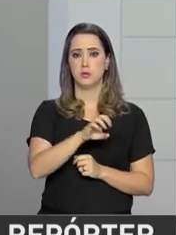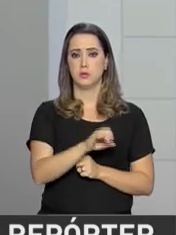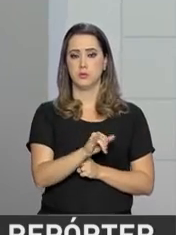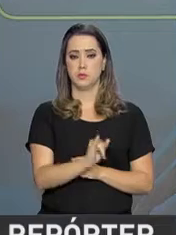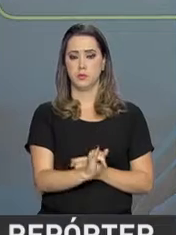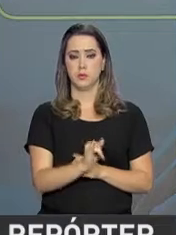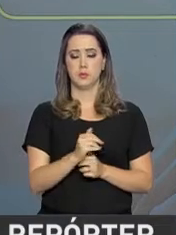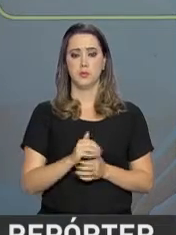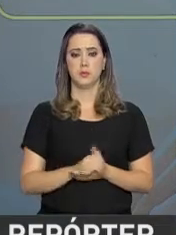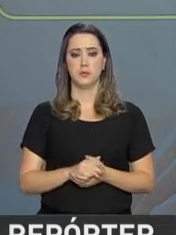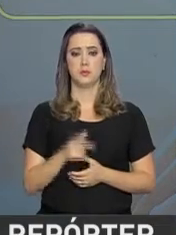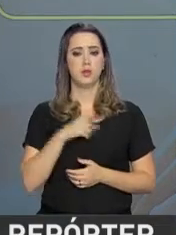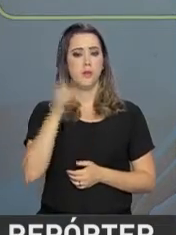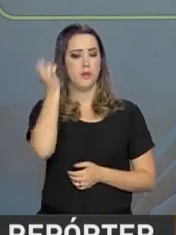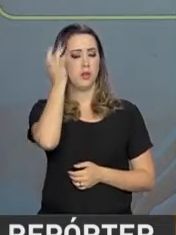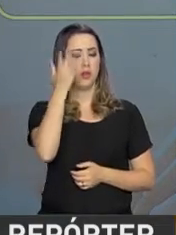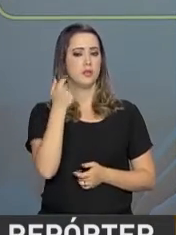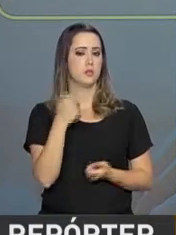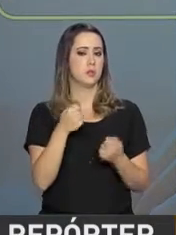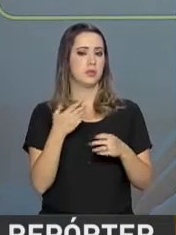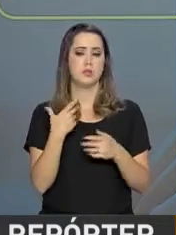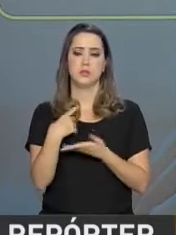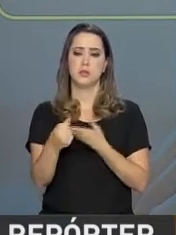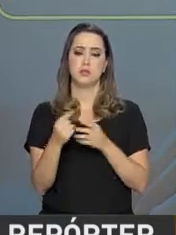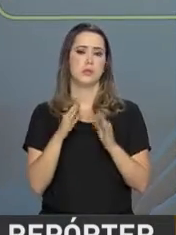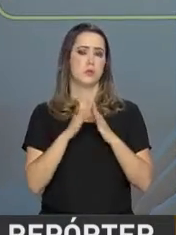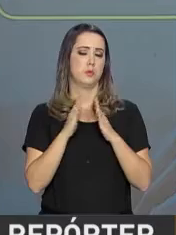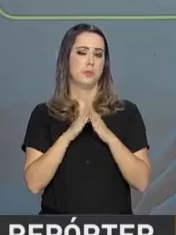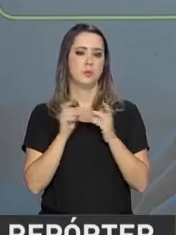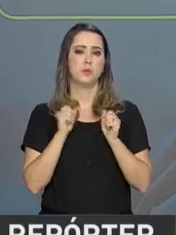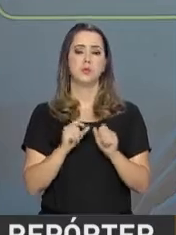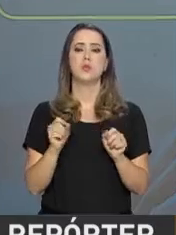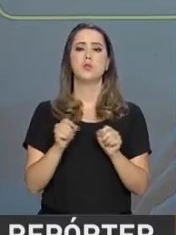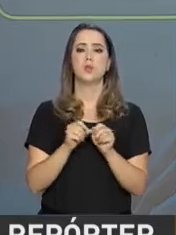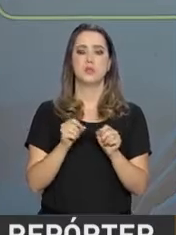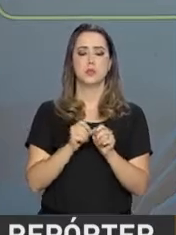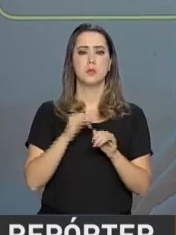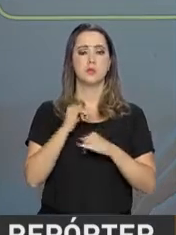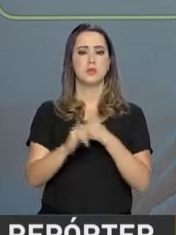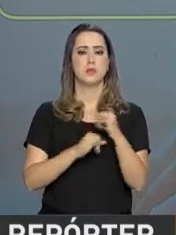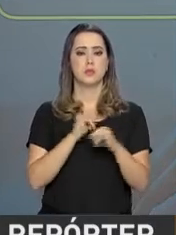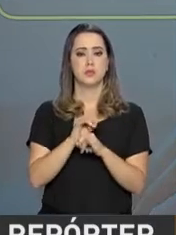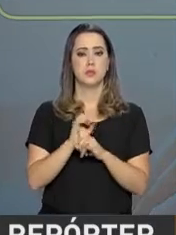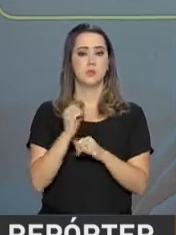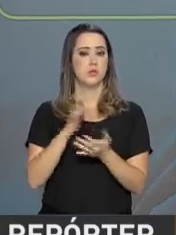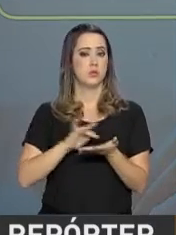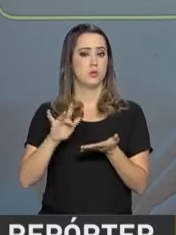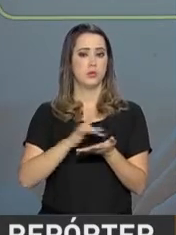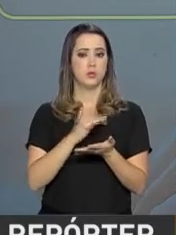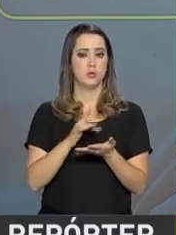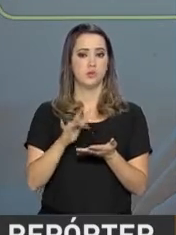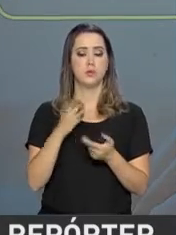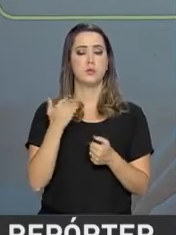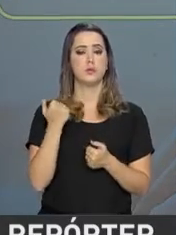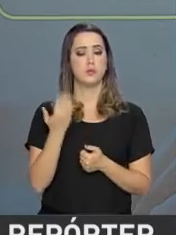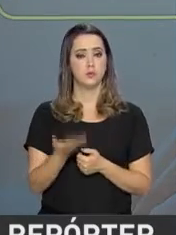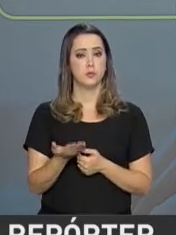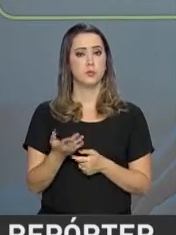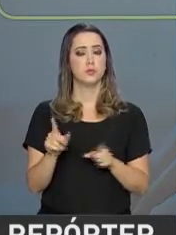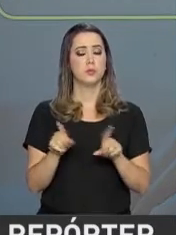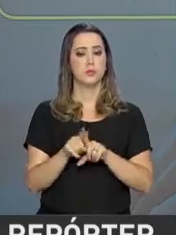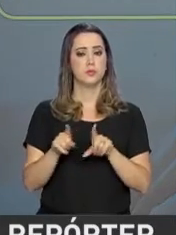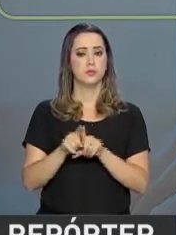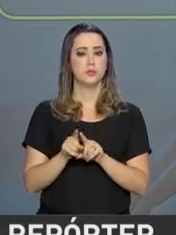têm praticidade que não precisa sair de casa ele tem ele pode fazer tanto pela internet quanto pelo próprio celular né e